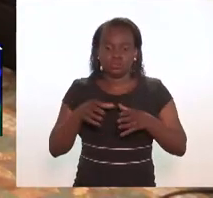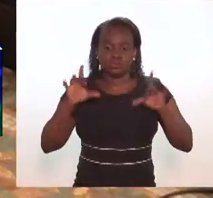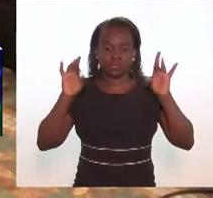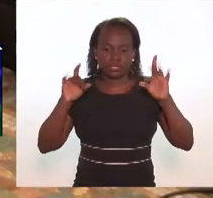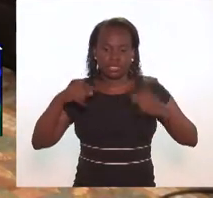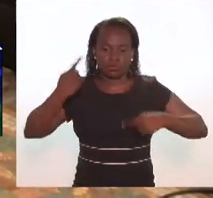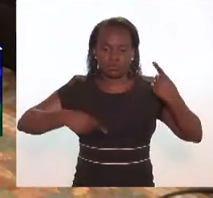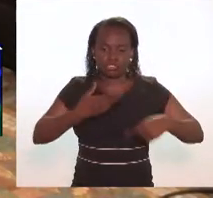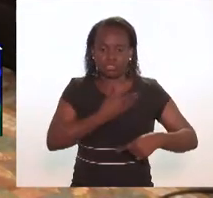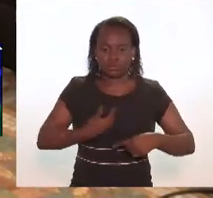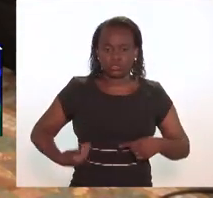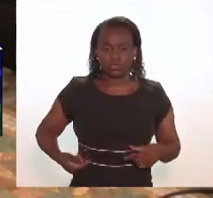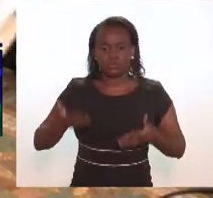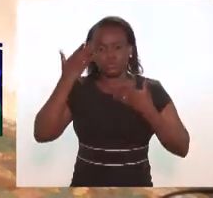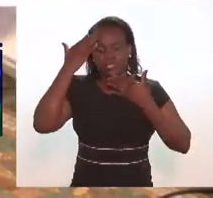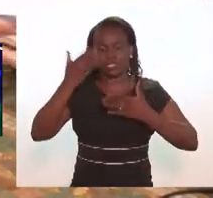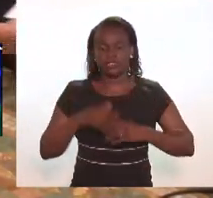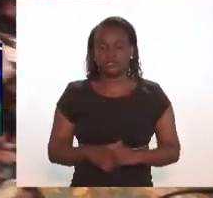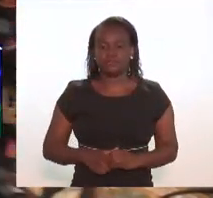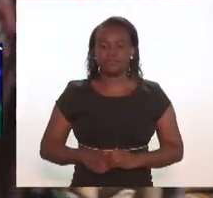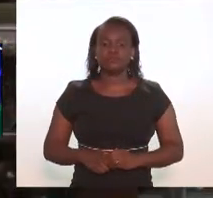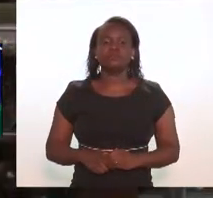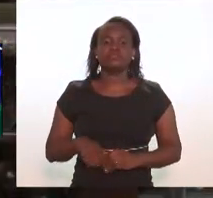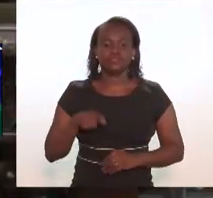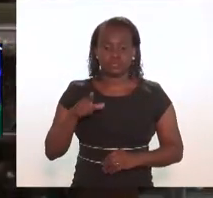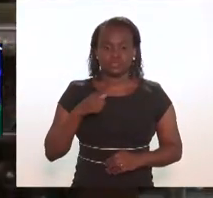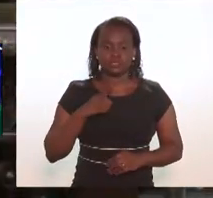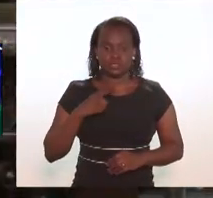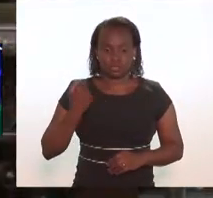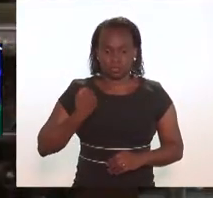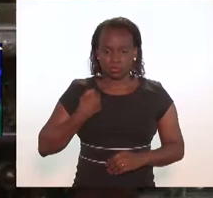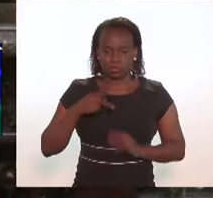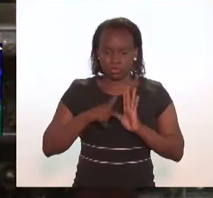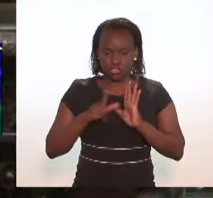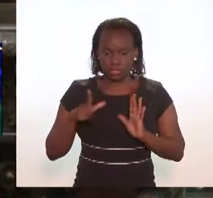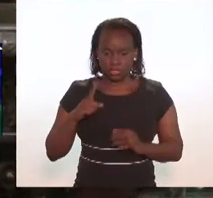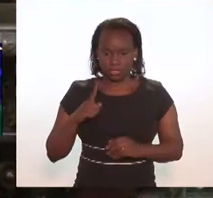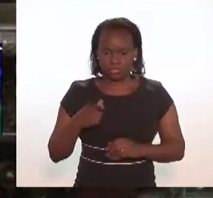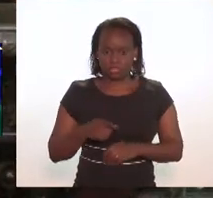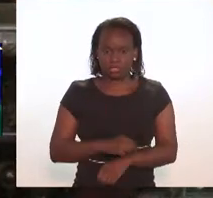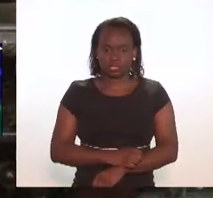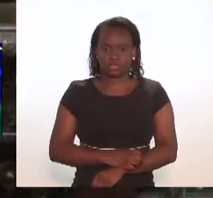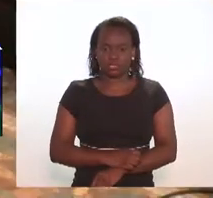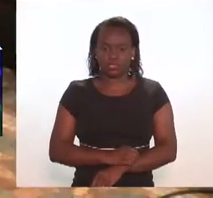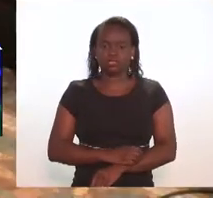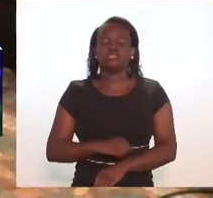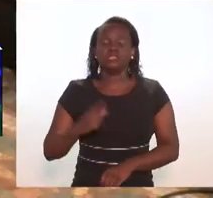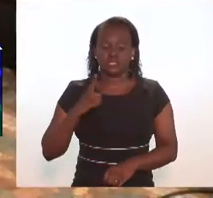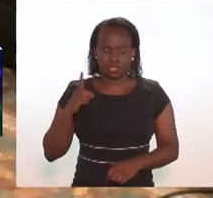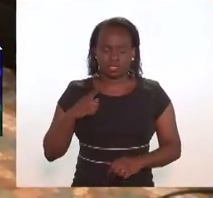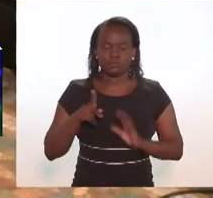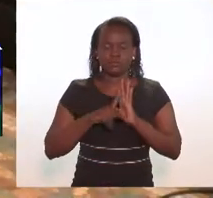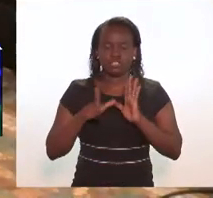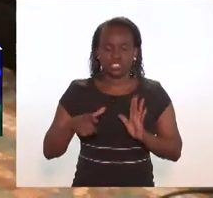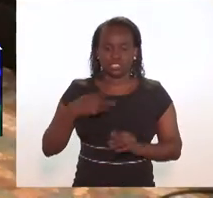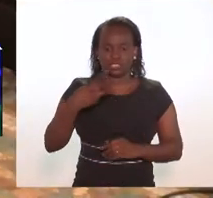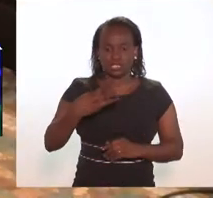em políticas públicas. Obrigada. Vossa Excelência tem um número do projeto, deputado? Tenho, sim.